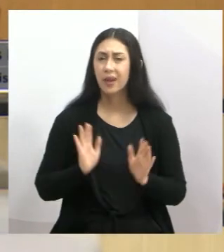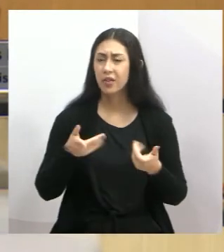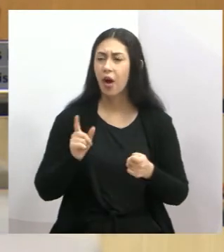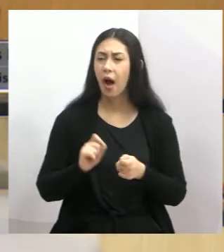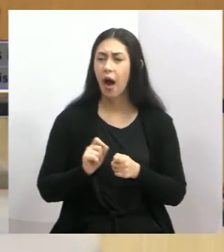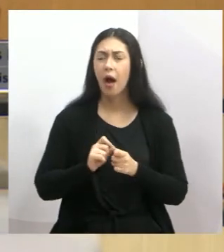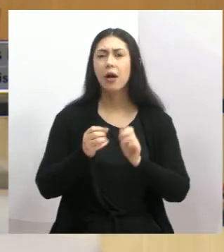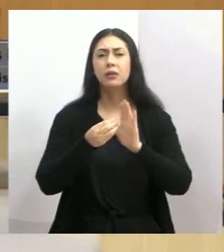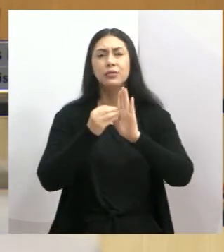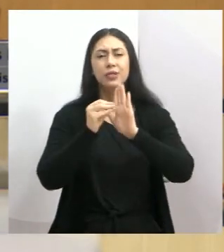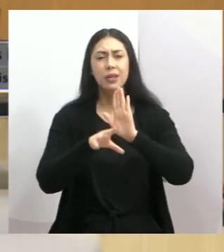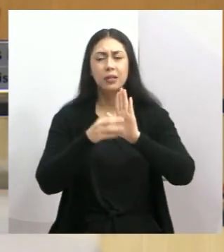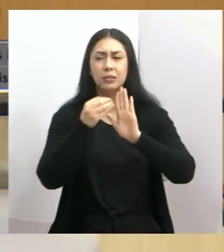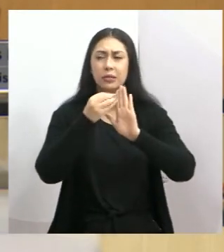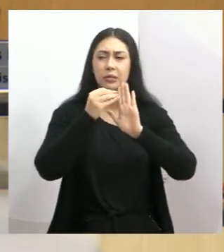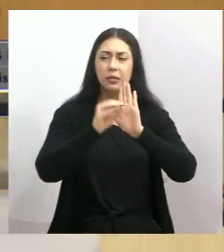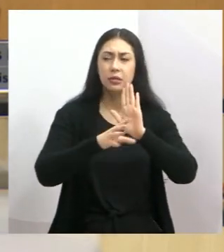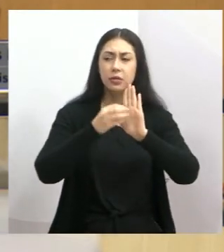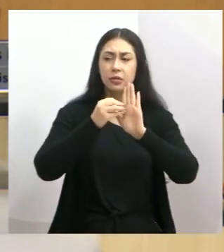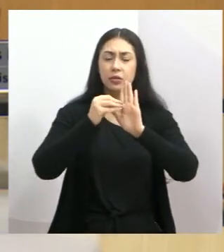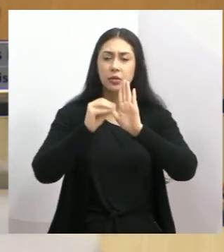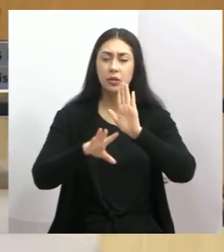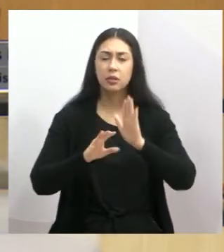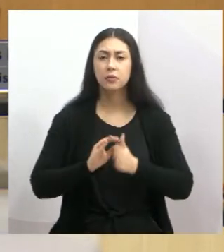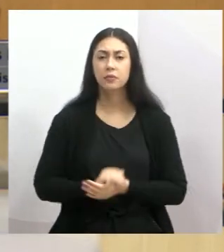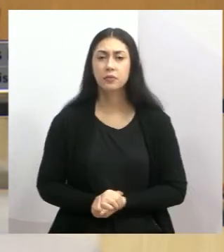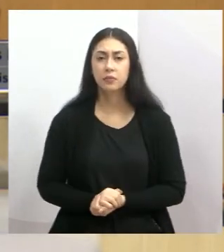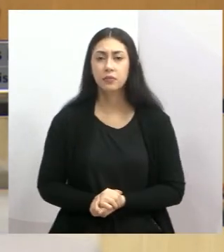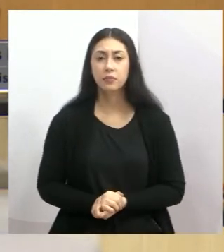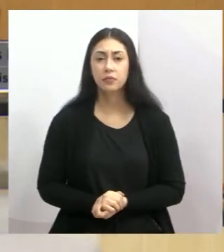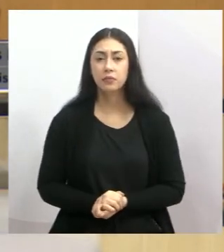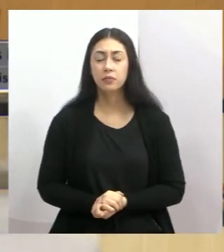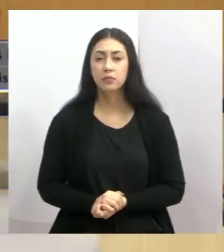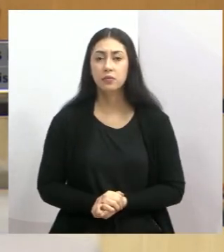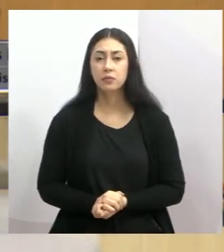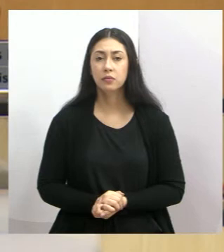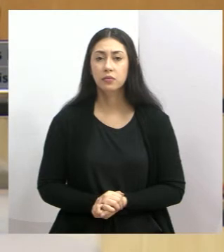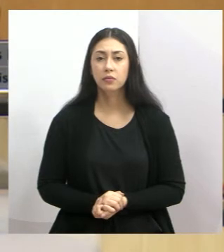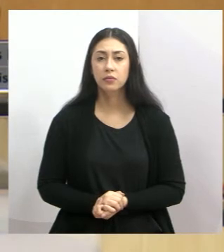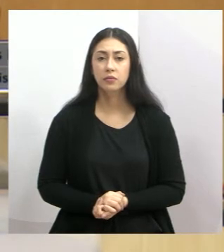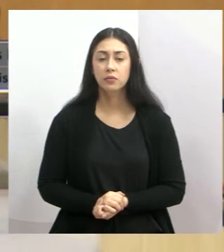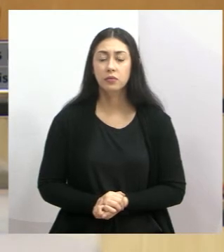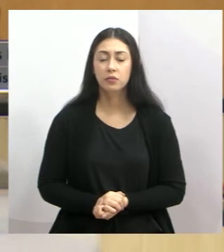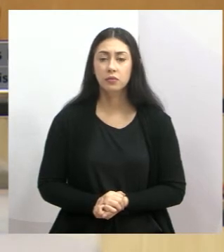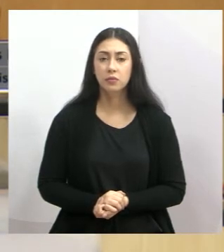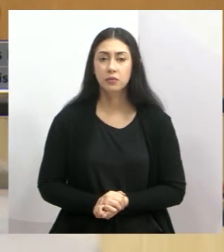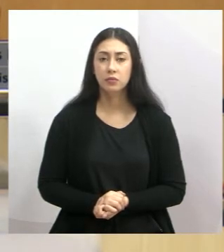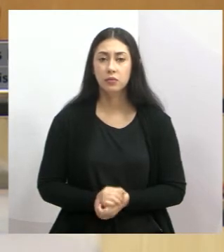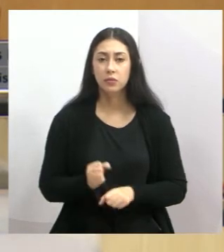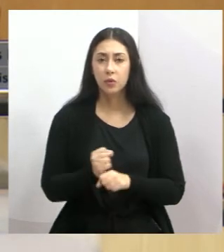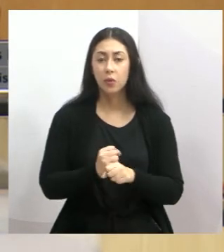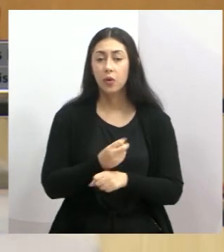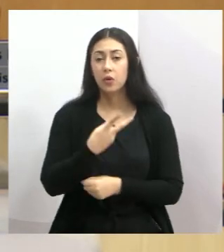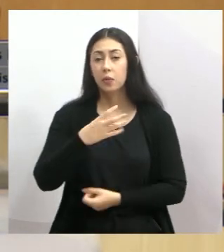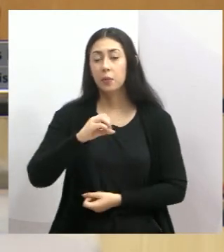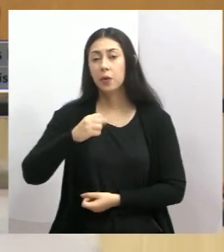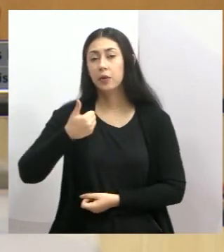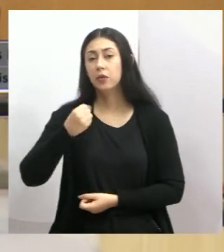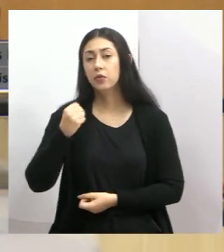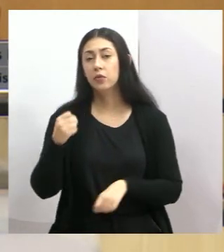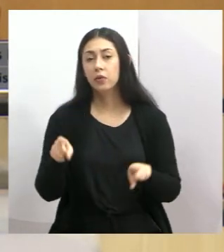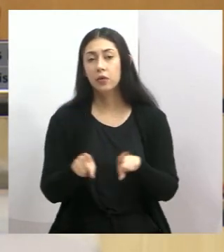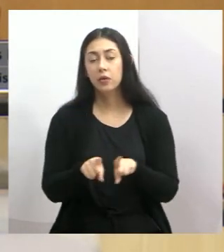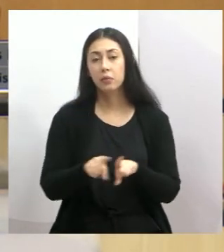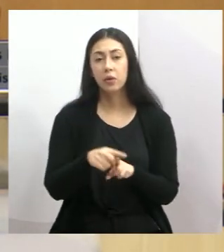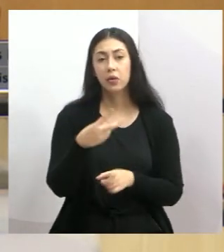indicações 969 2018 582 2019 conforme